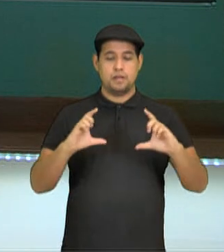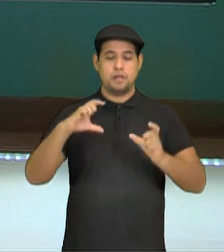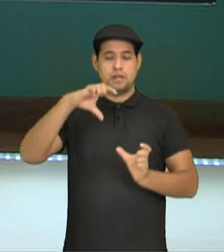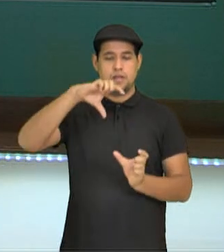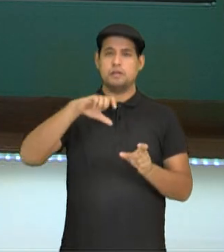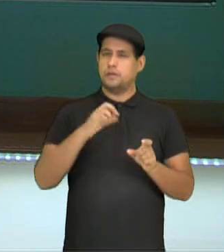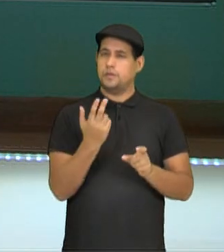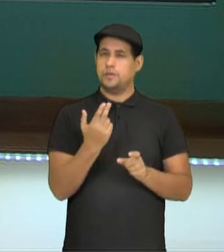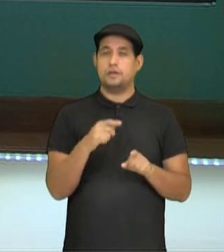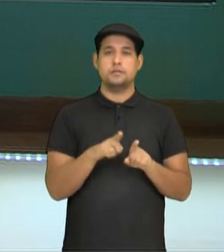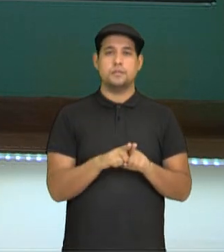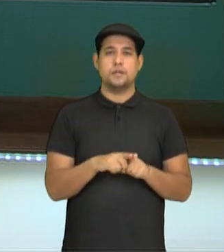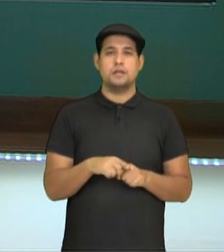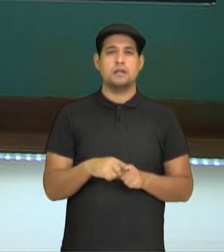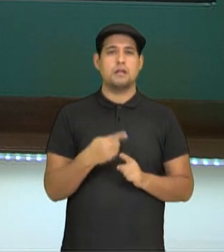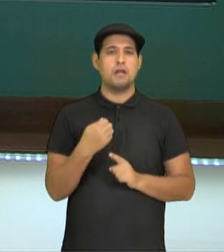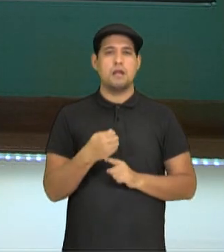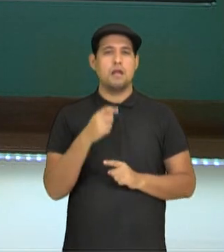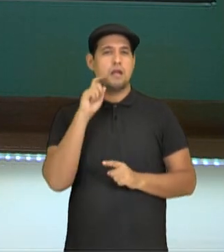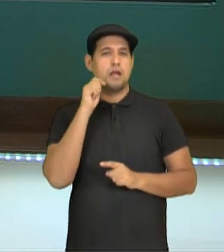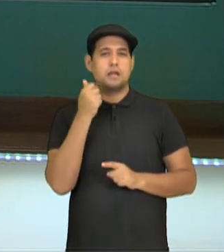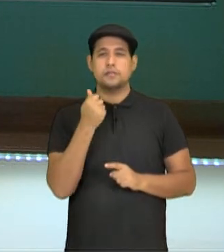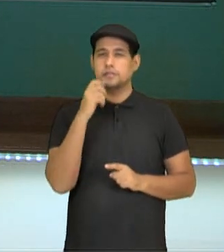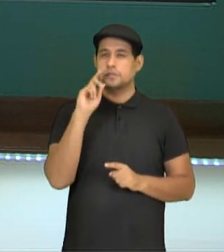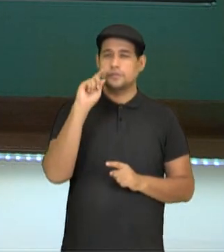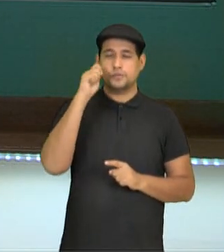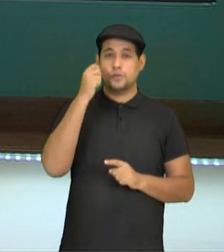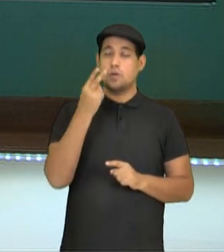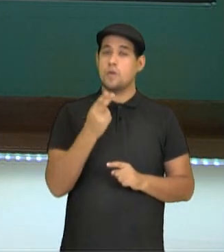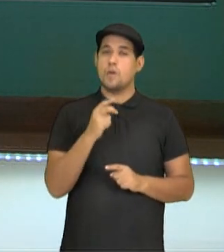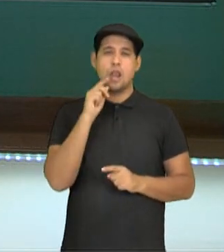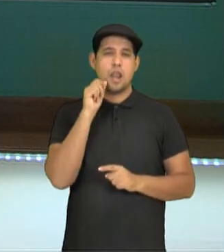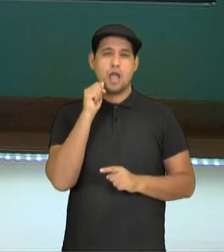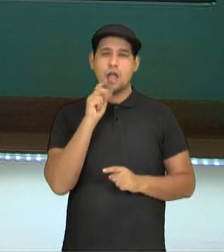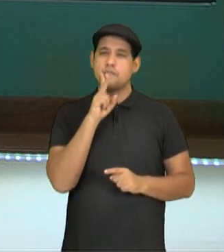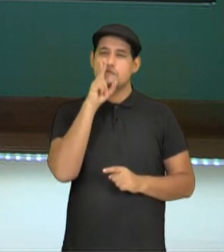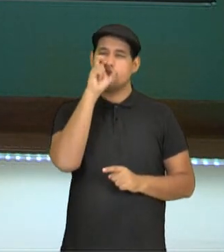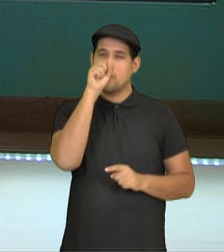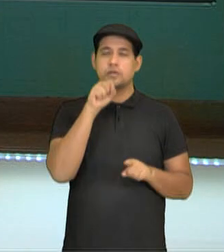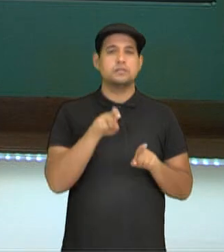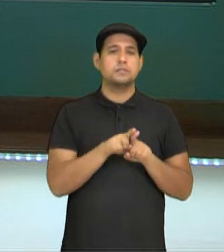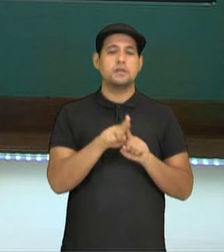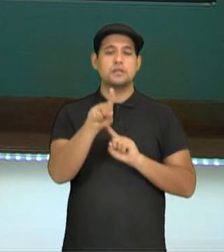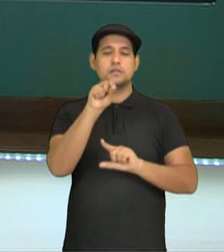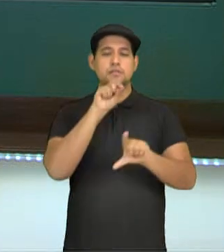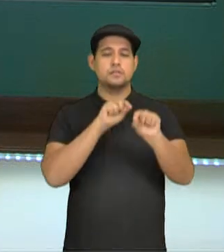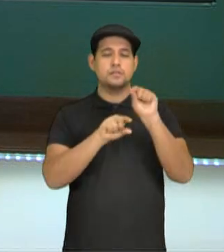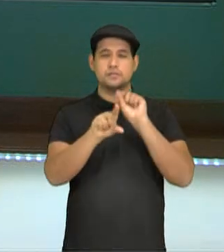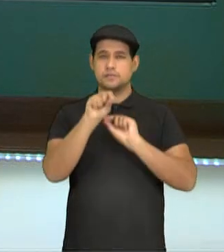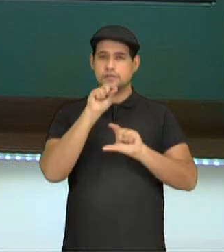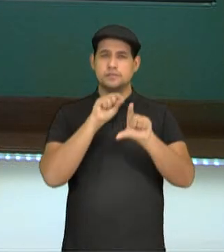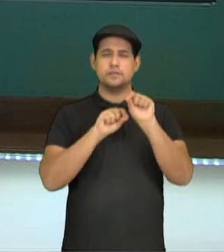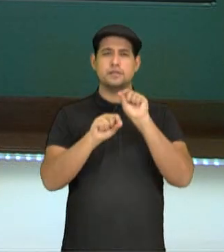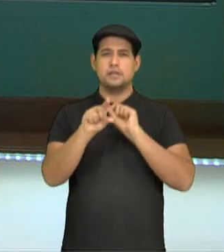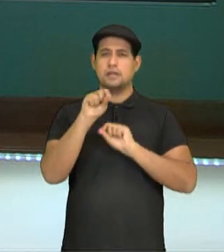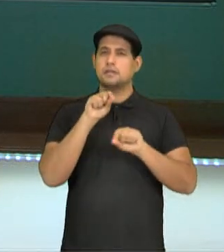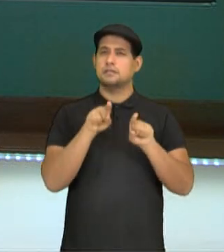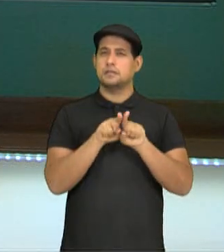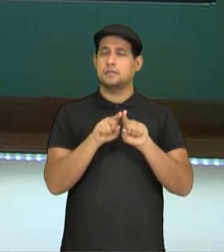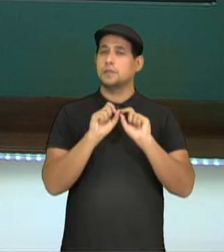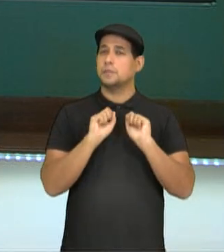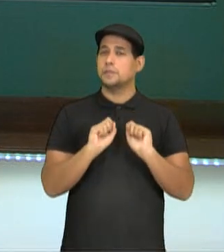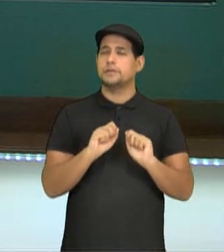né? Canetinha escura ou um lápis forte, tá? Escolher um personagem, pode